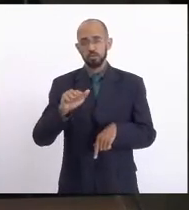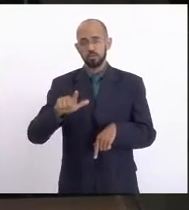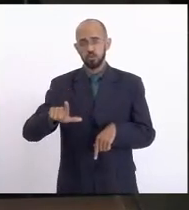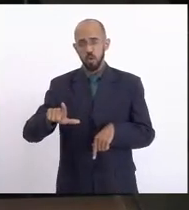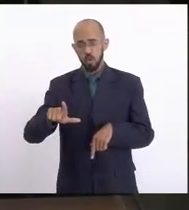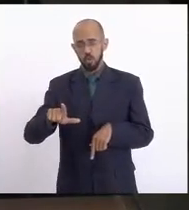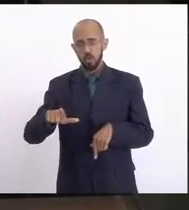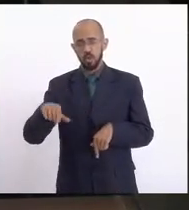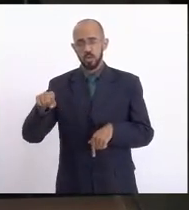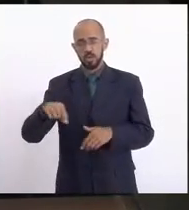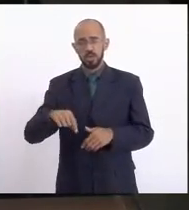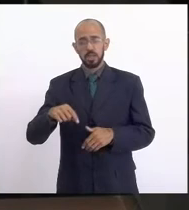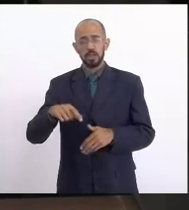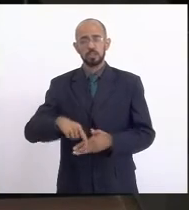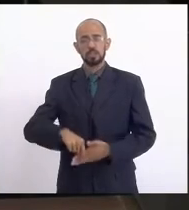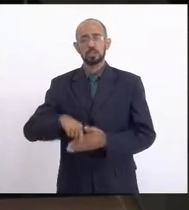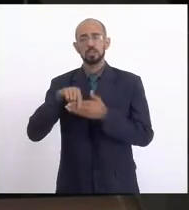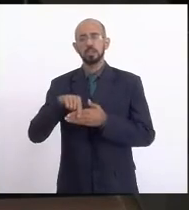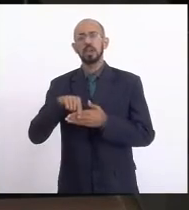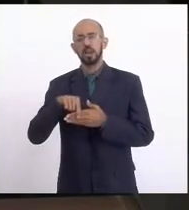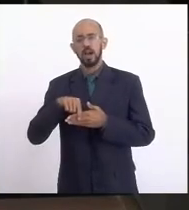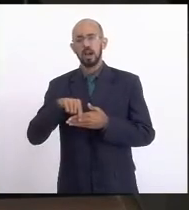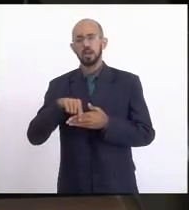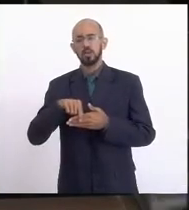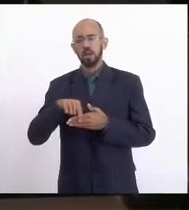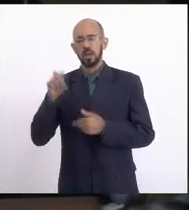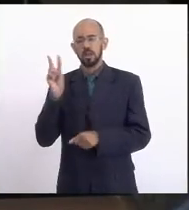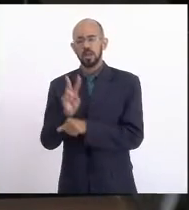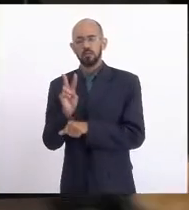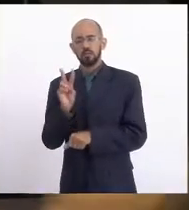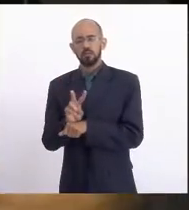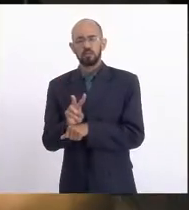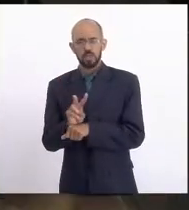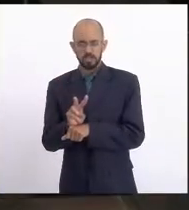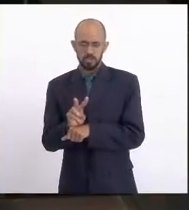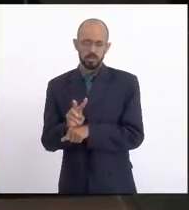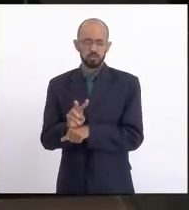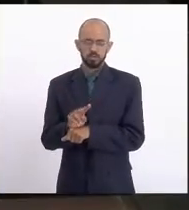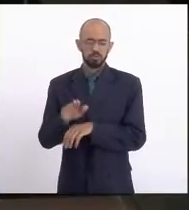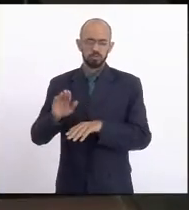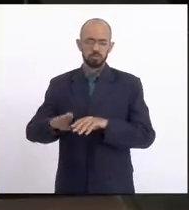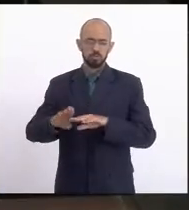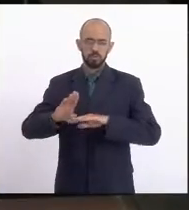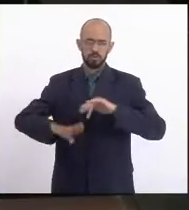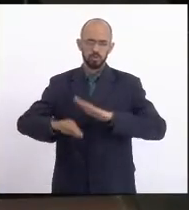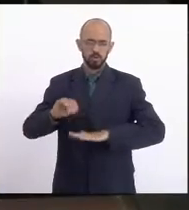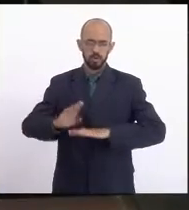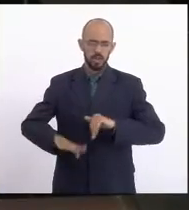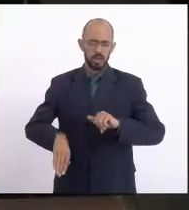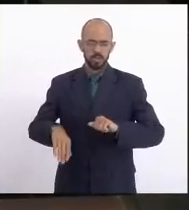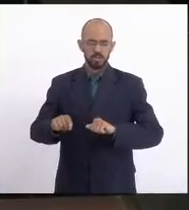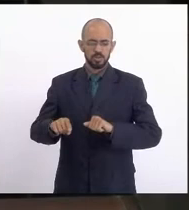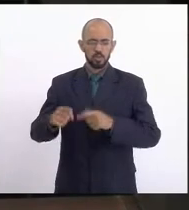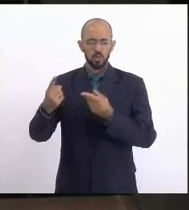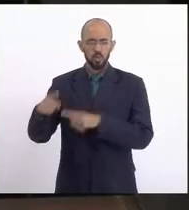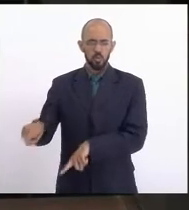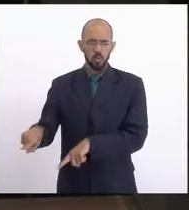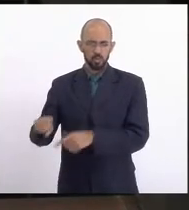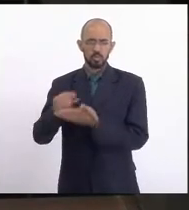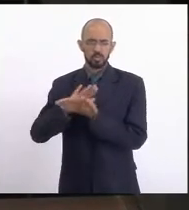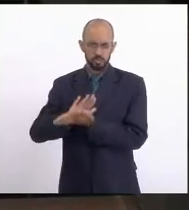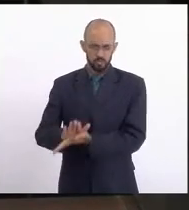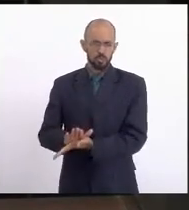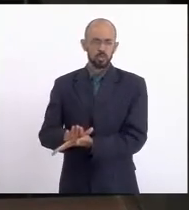trincheira, em defesa dos profissionais da educação, de sua carreira, de seu plano de cargos, contra esse arbítrio praticado pela Prefeitura